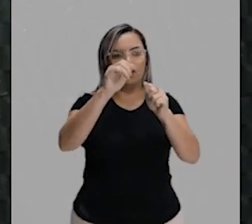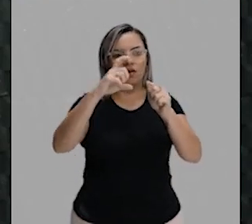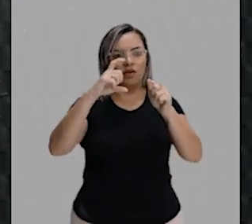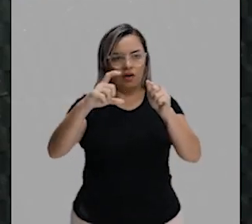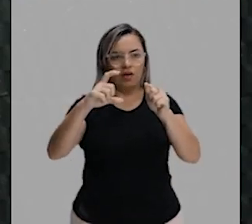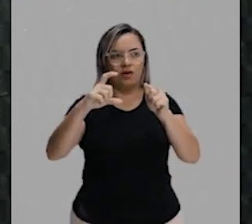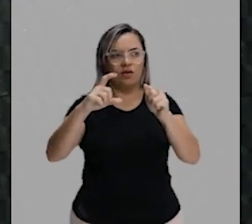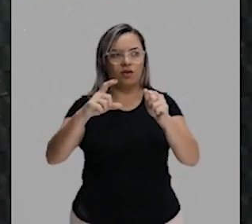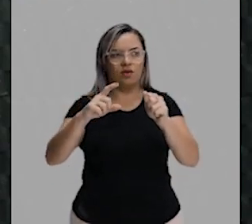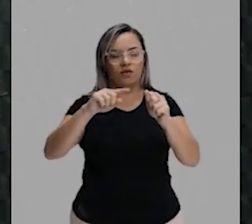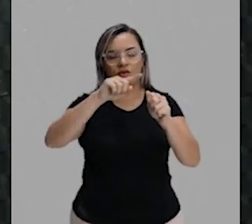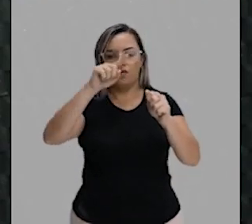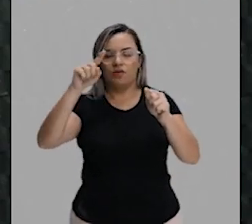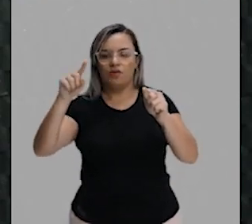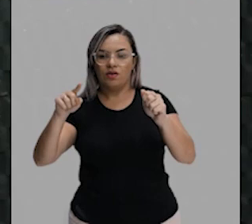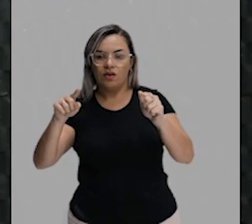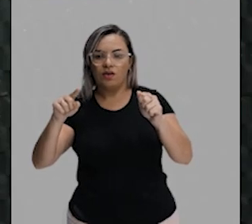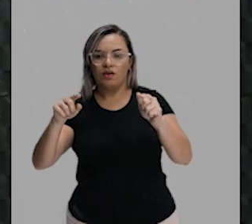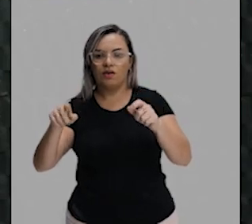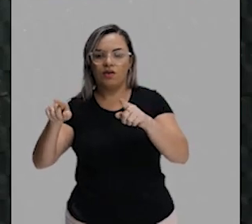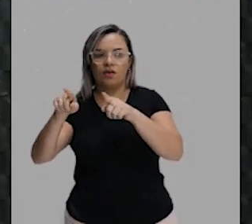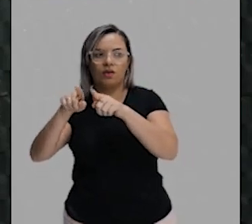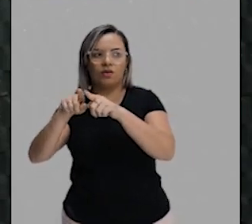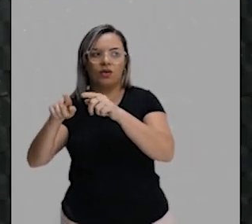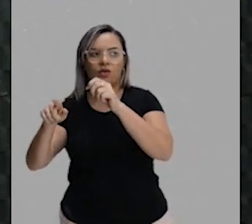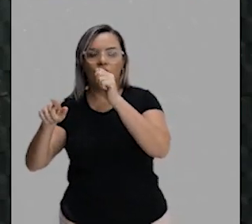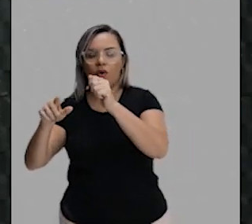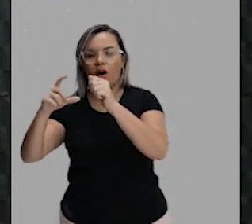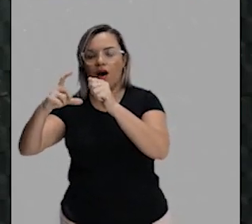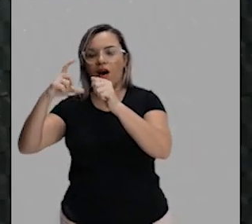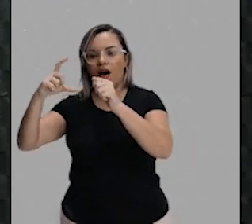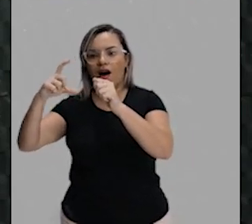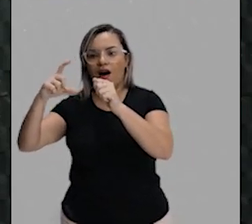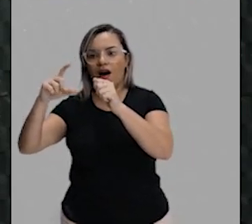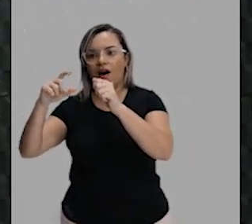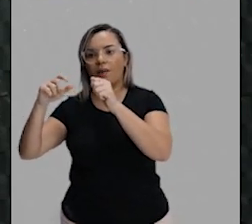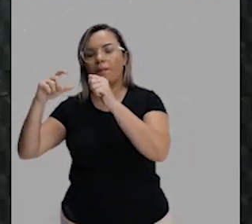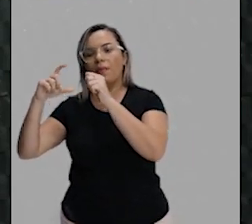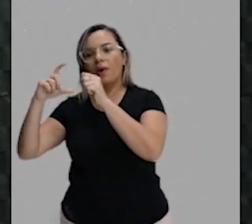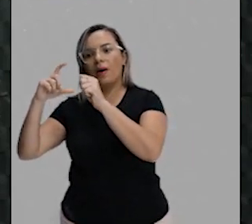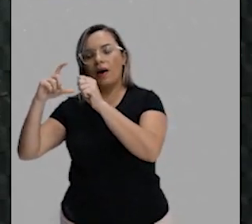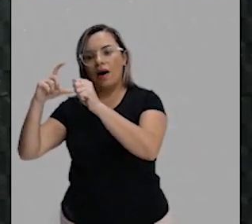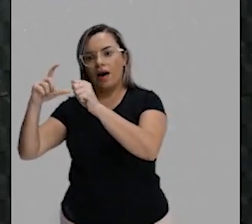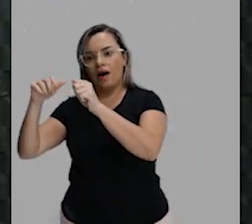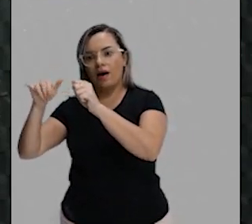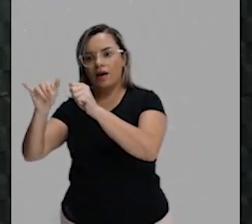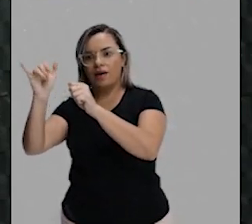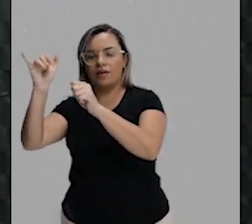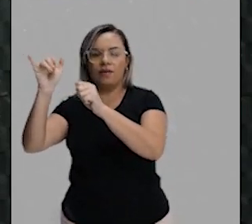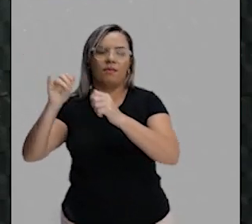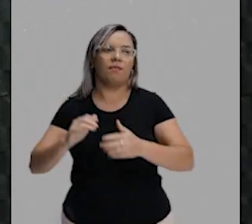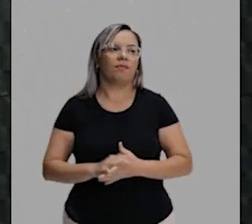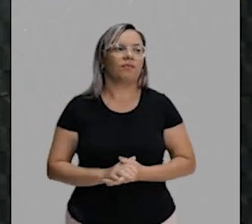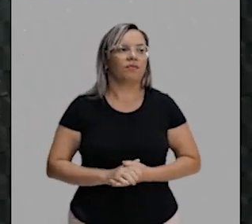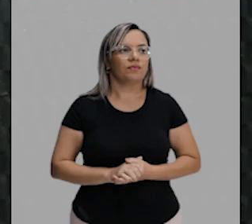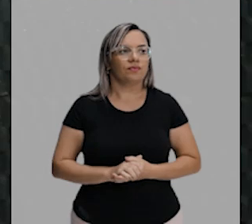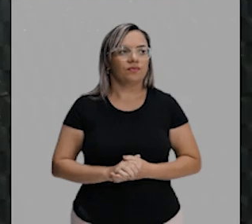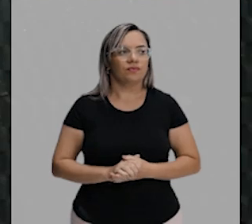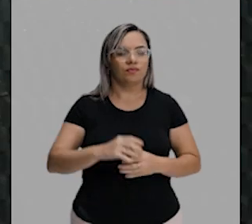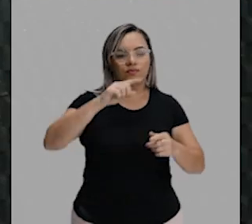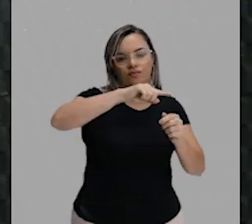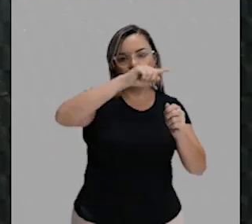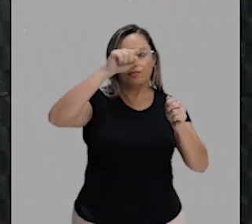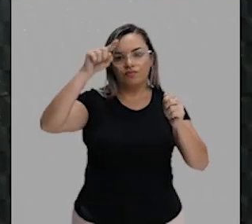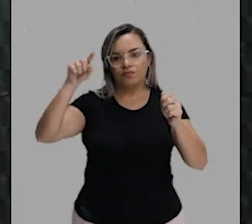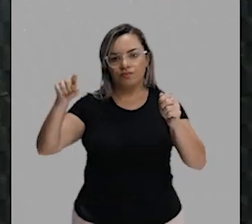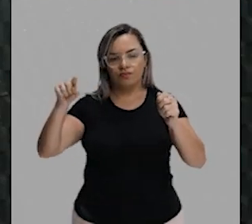AY. Vamos fazer o cruzamento aqui. Vamos fazer o jogo das setas, né? Eu vou pegar este primeiro A com este primeiro